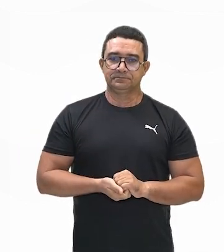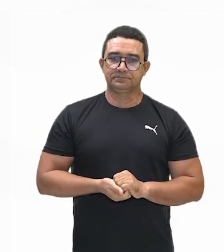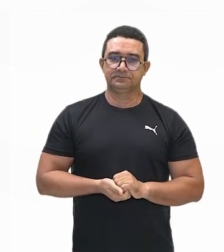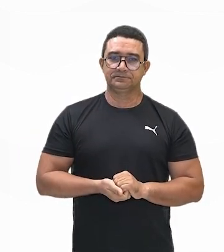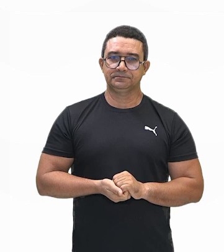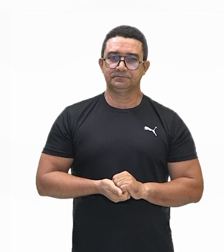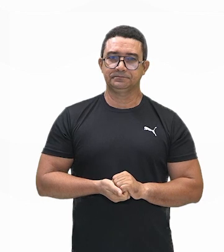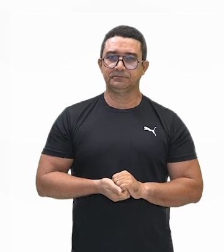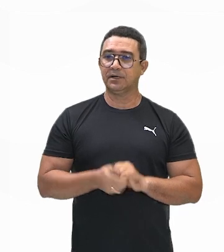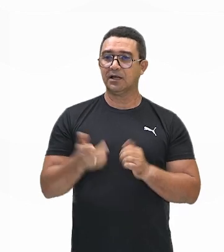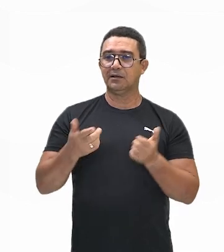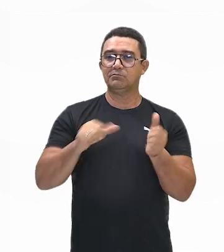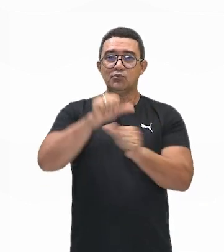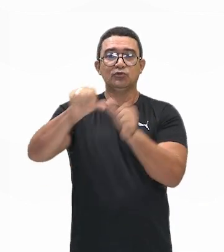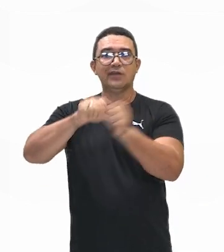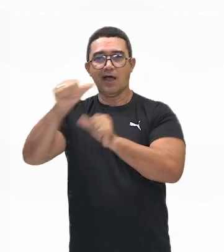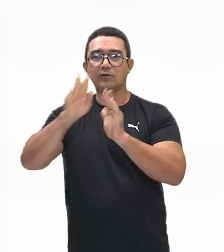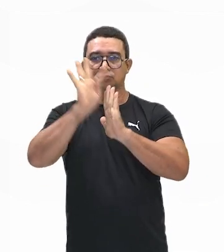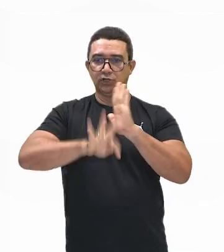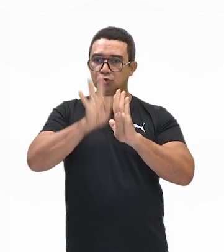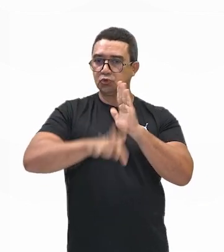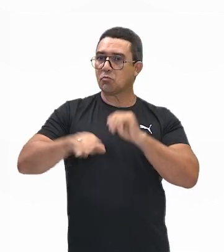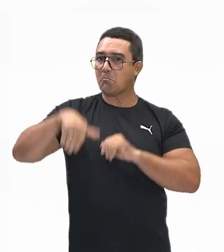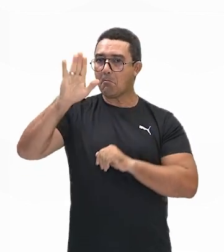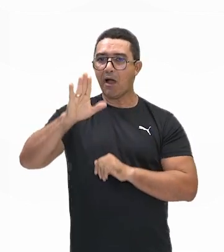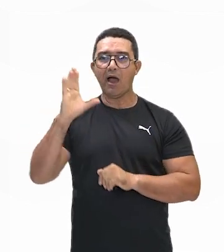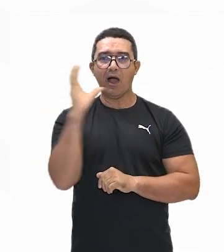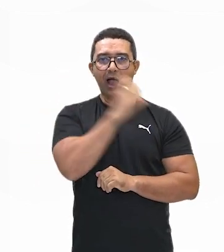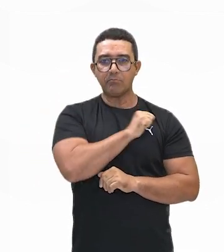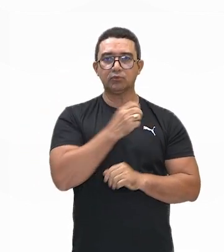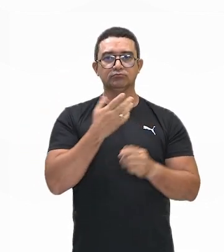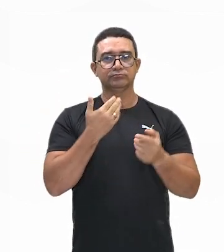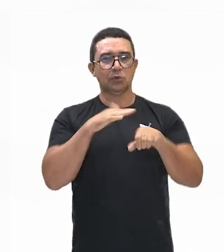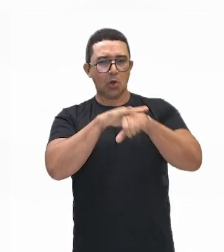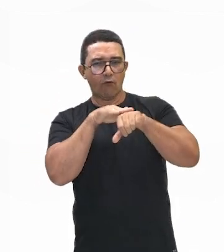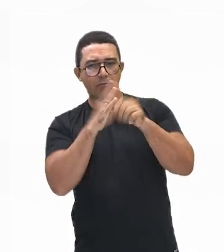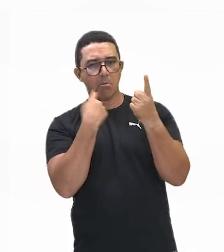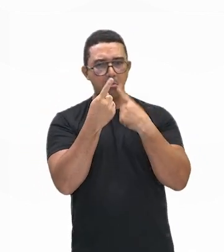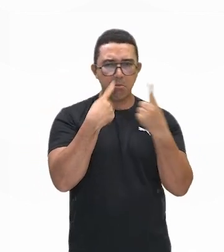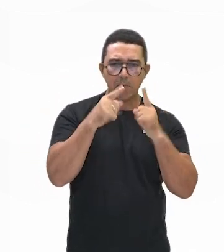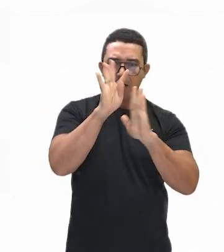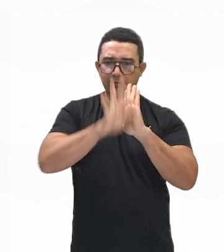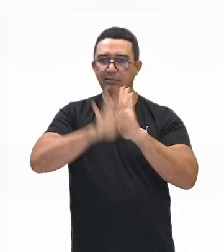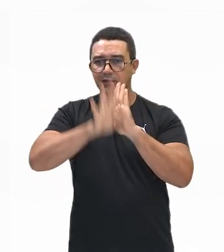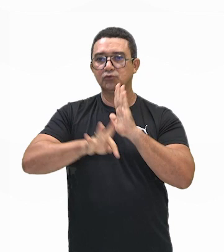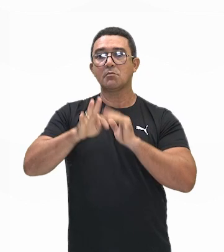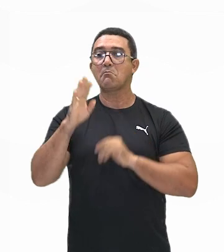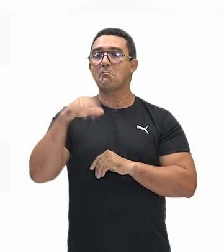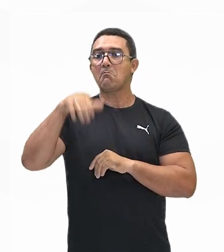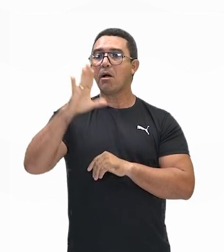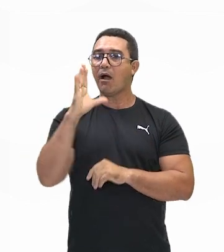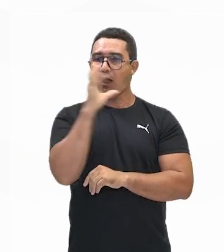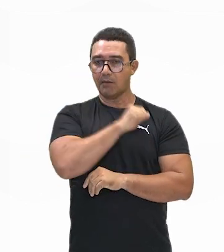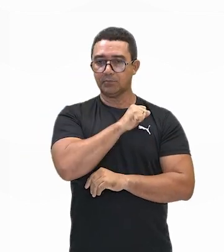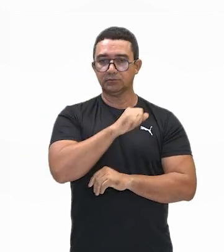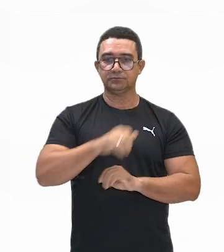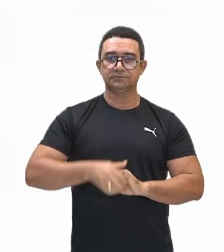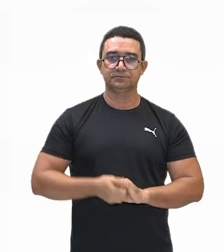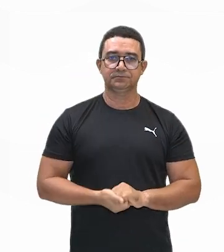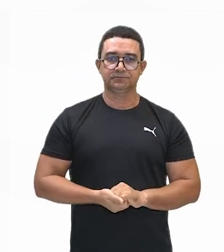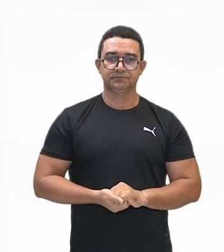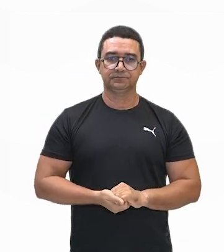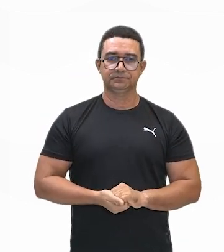e tornar o discurso mais rápido, tá? Então, they are used, olha só,